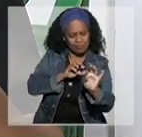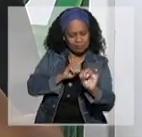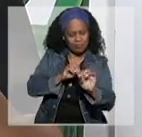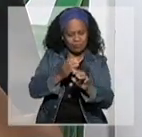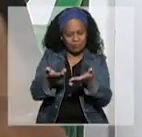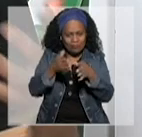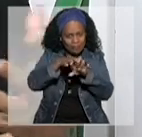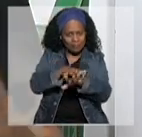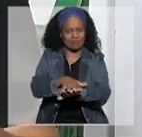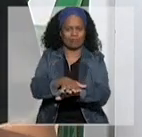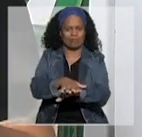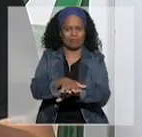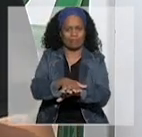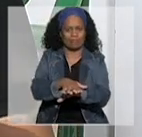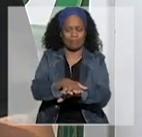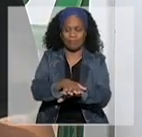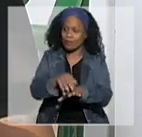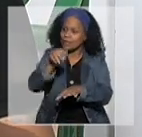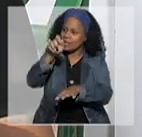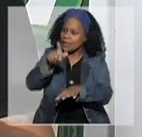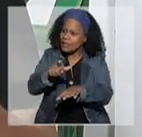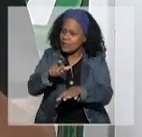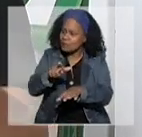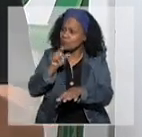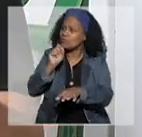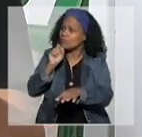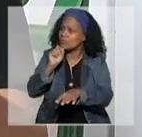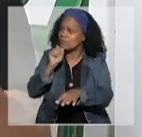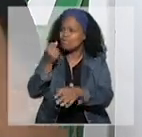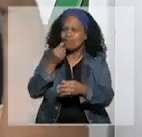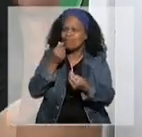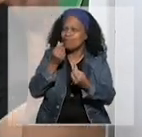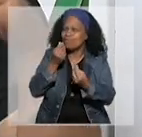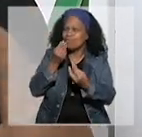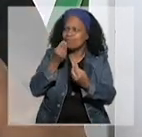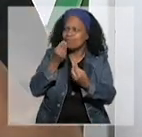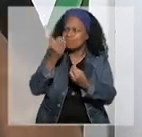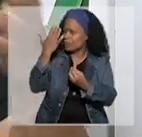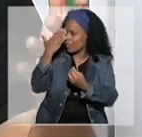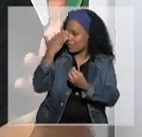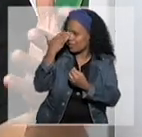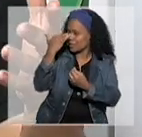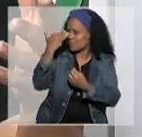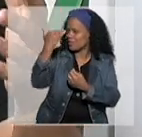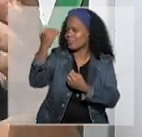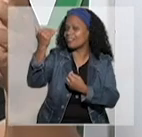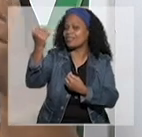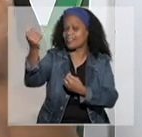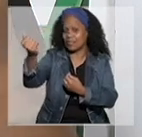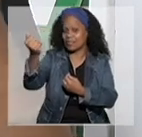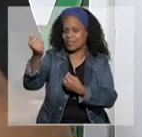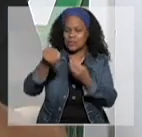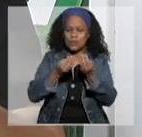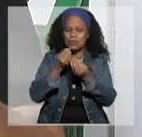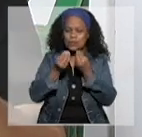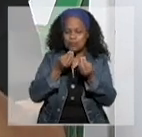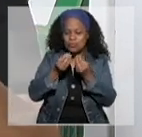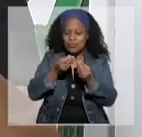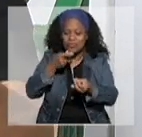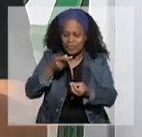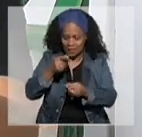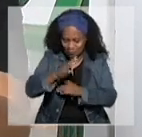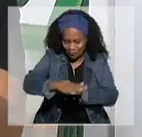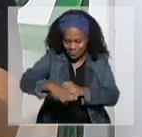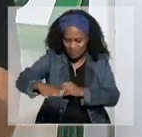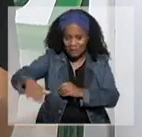é uma educação integral, ela atrai, vamos colocar de uma maneira bem atual de falar,